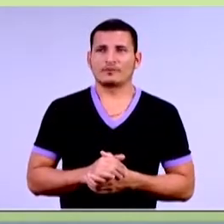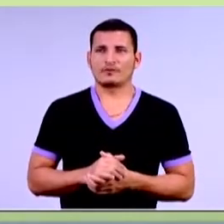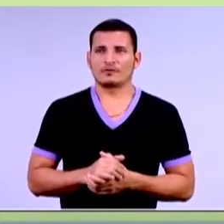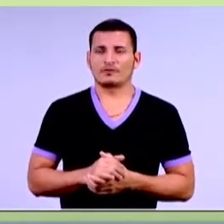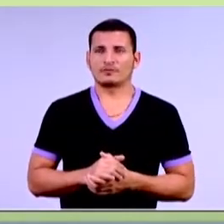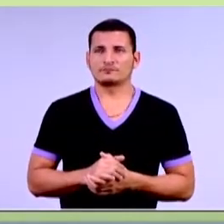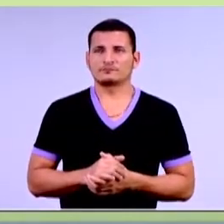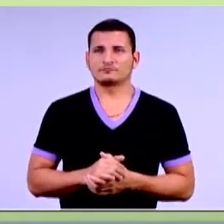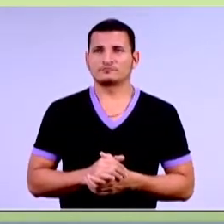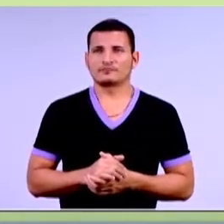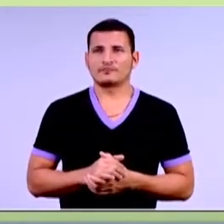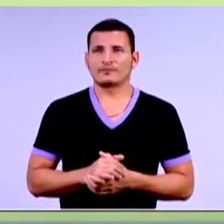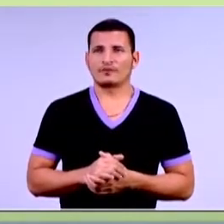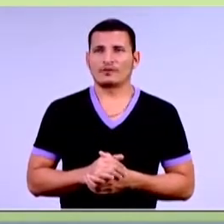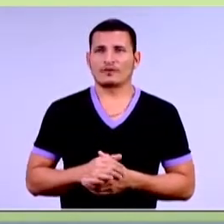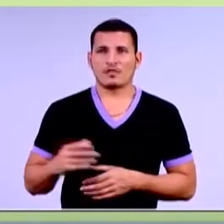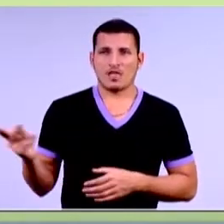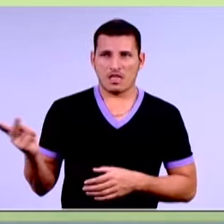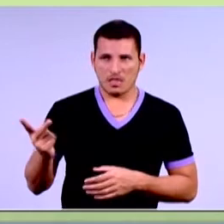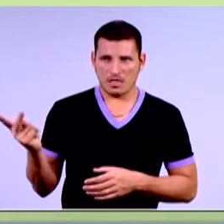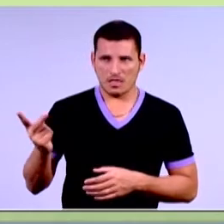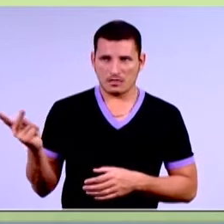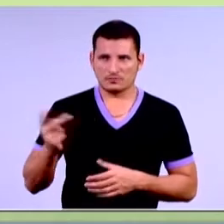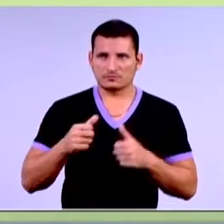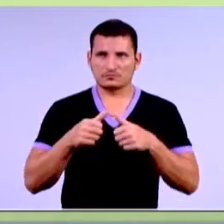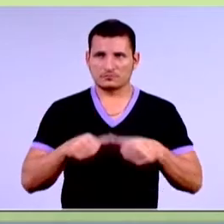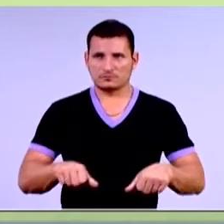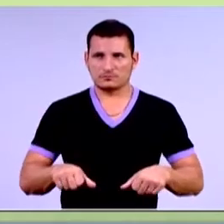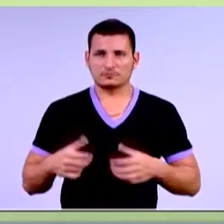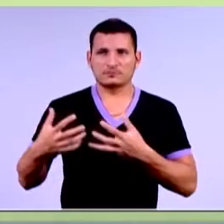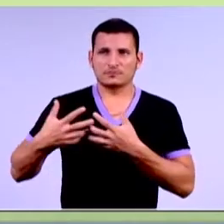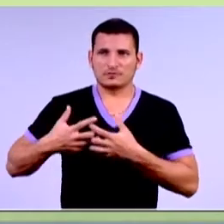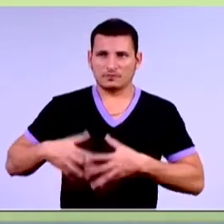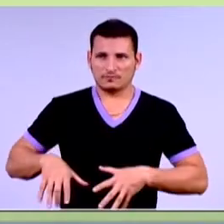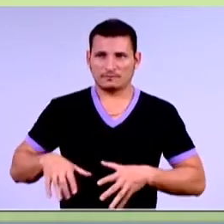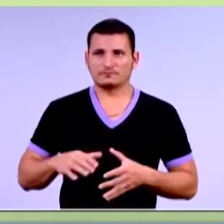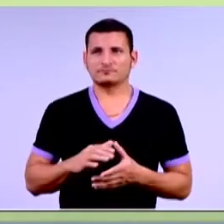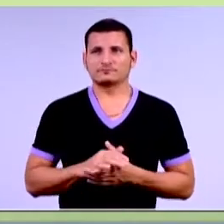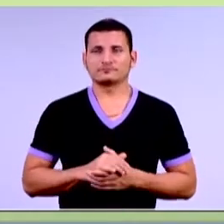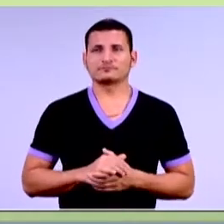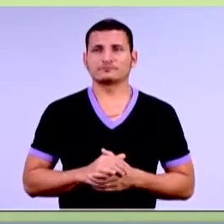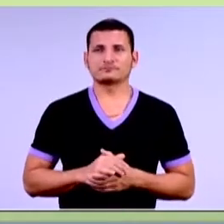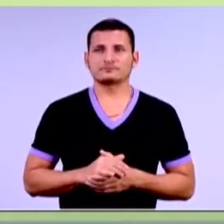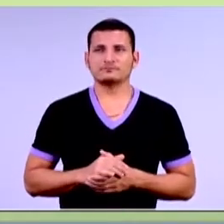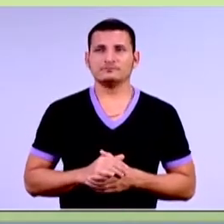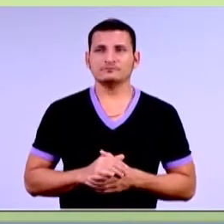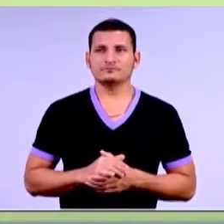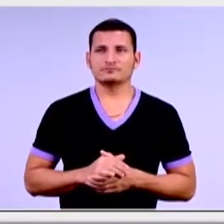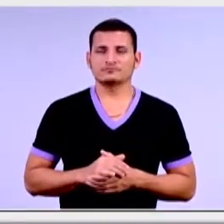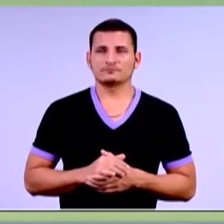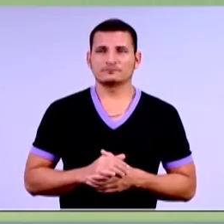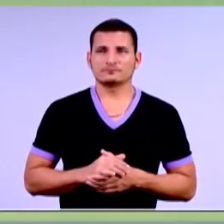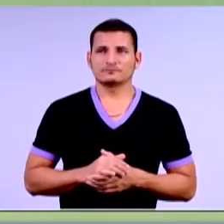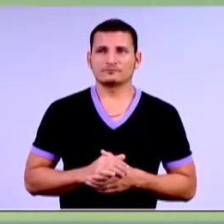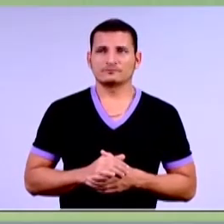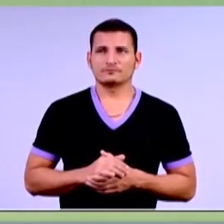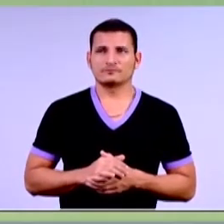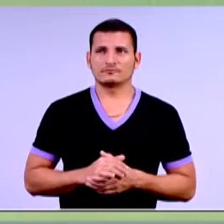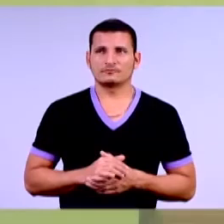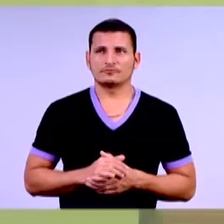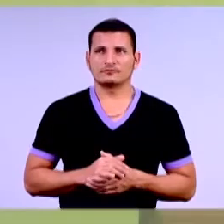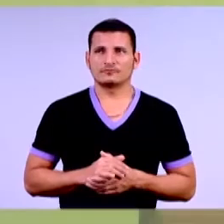isso eles estão no iso o instituto federal de rondônia nossa escola então acho que ficou bem claro aí né